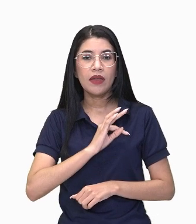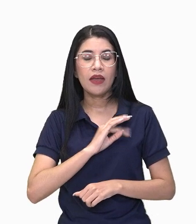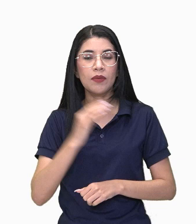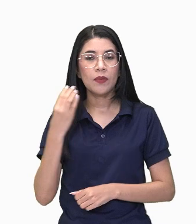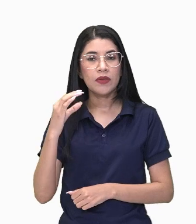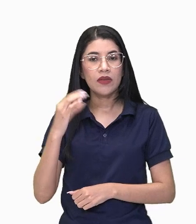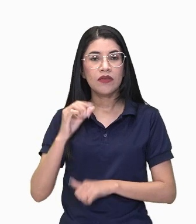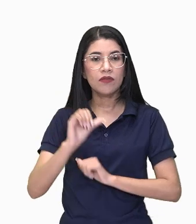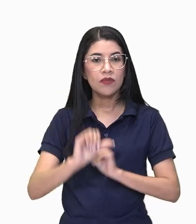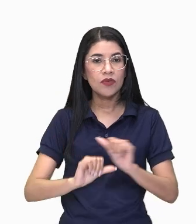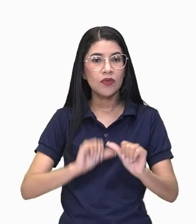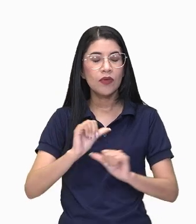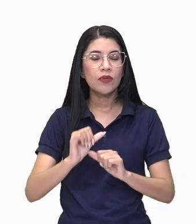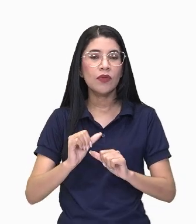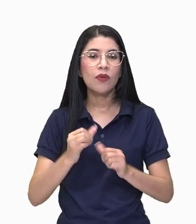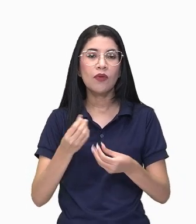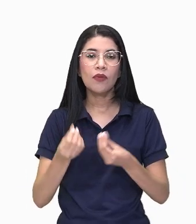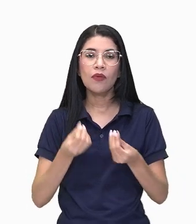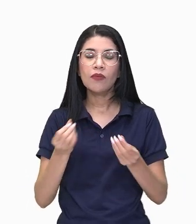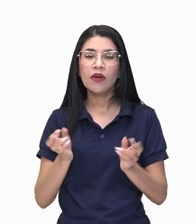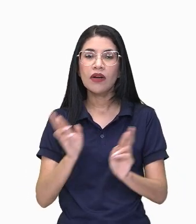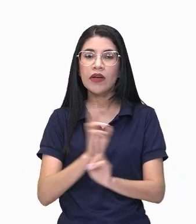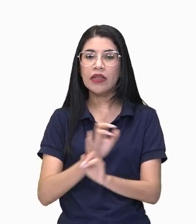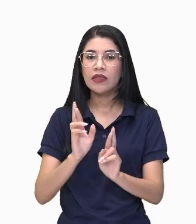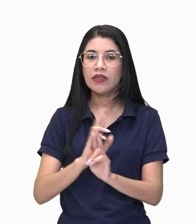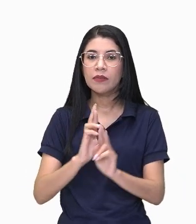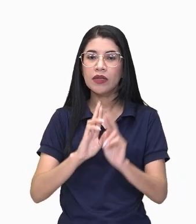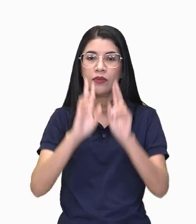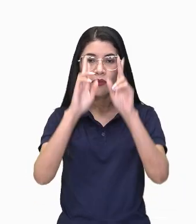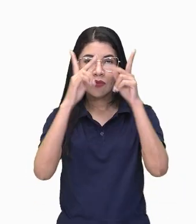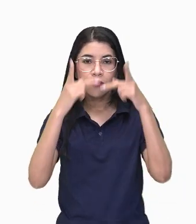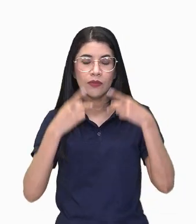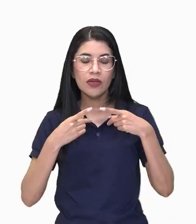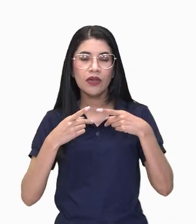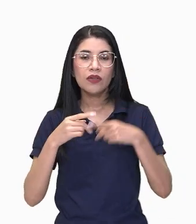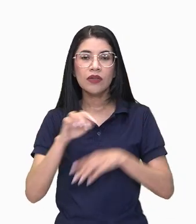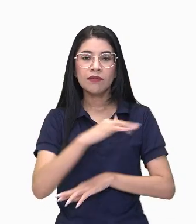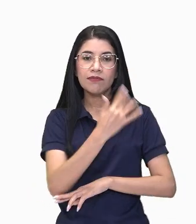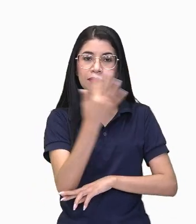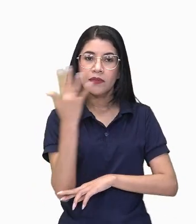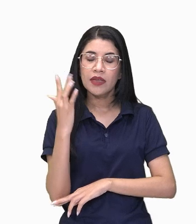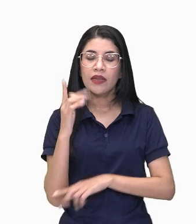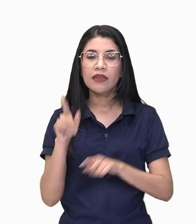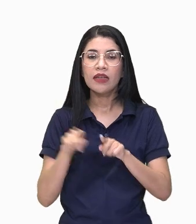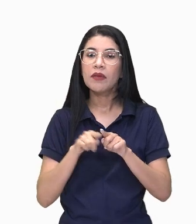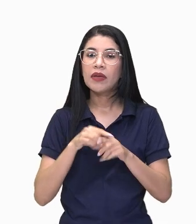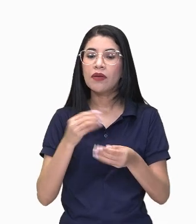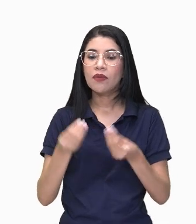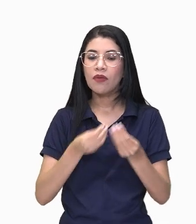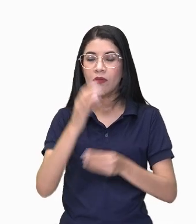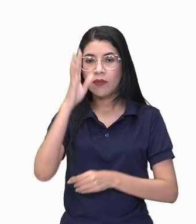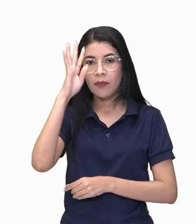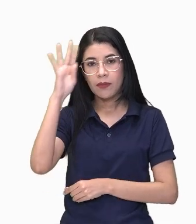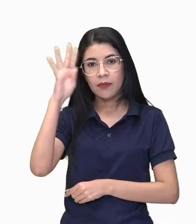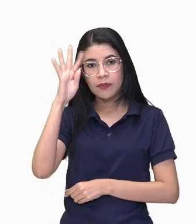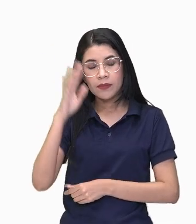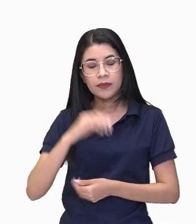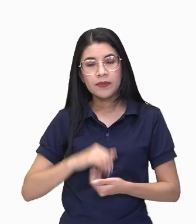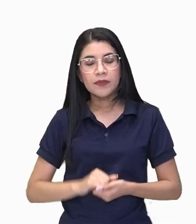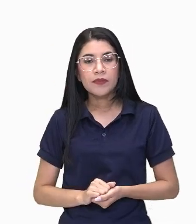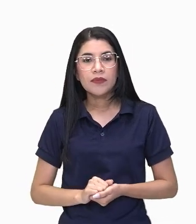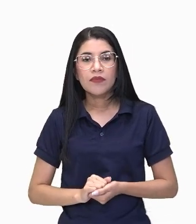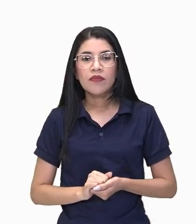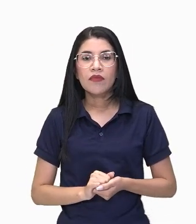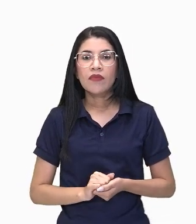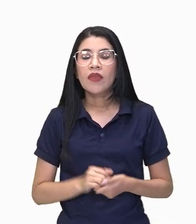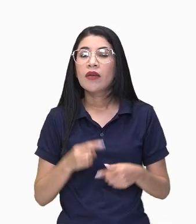científico mudou a relação do ser humano com a natureza e sua forma de pensar. Por que